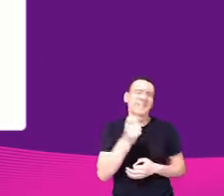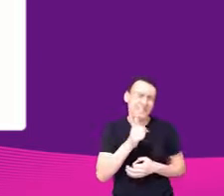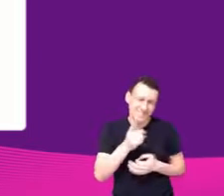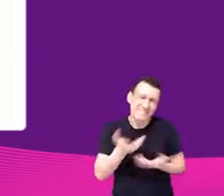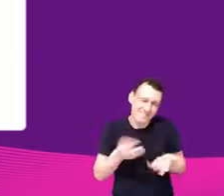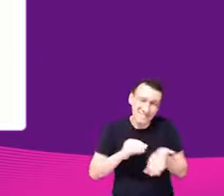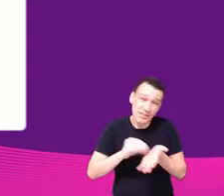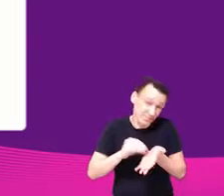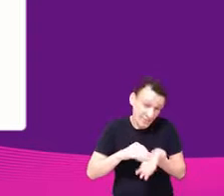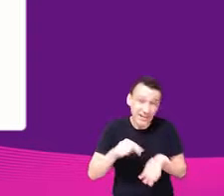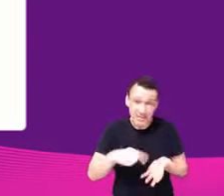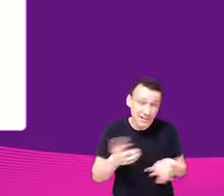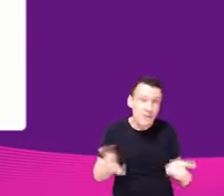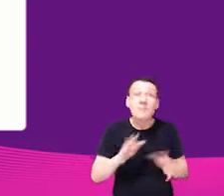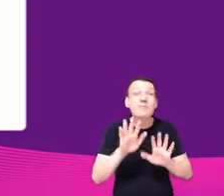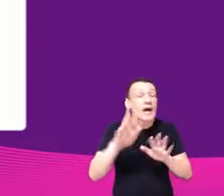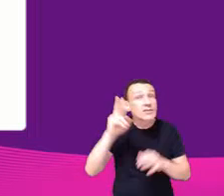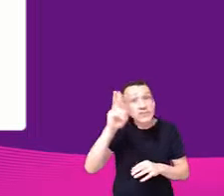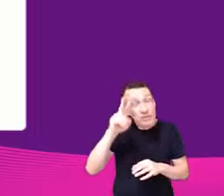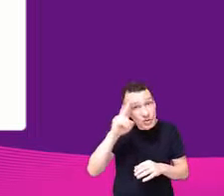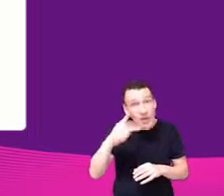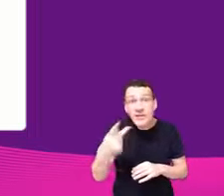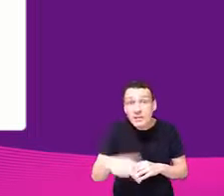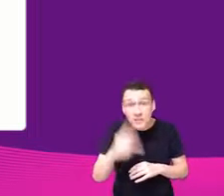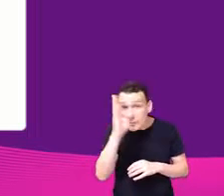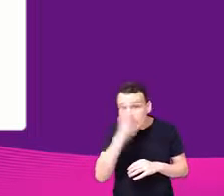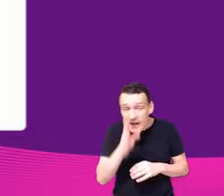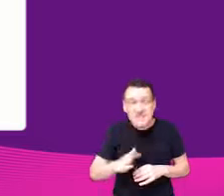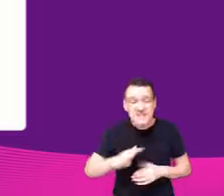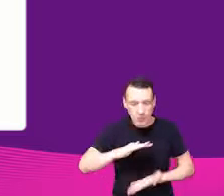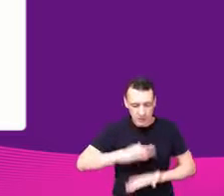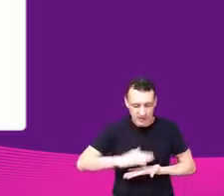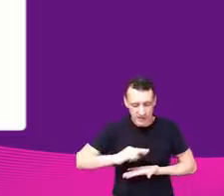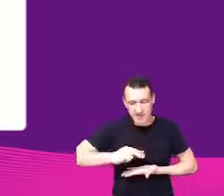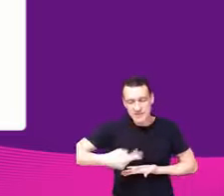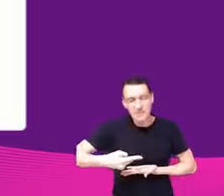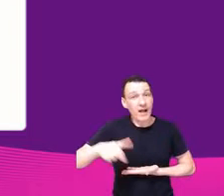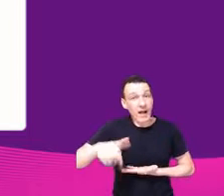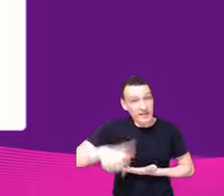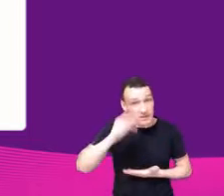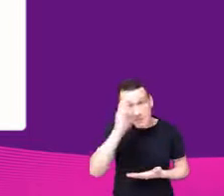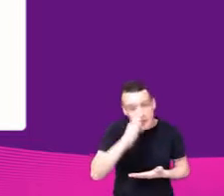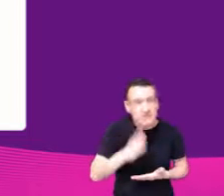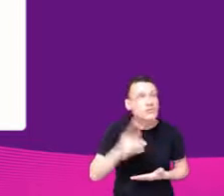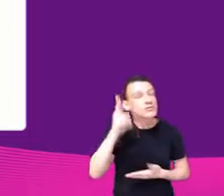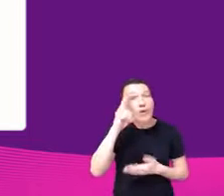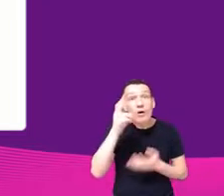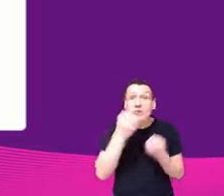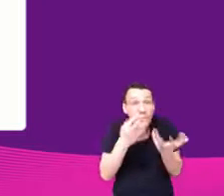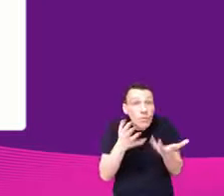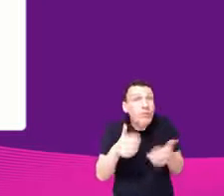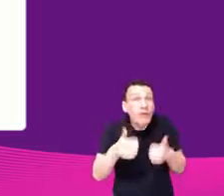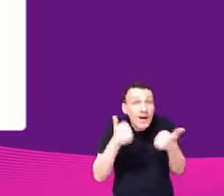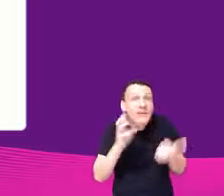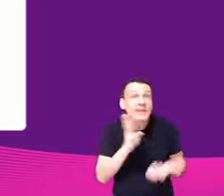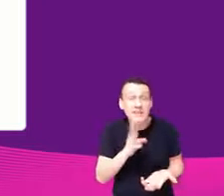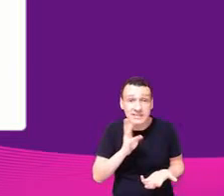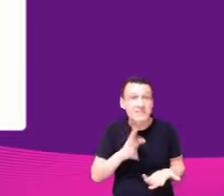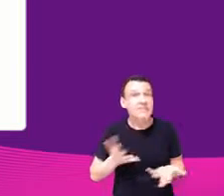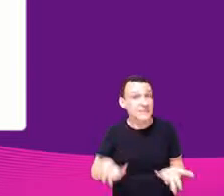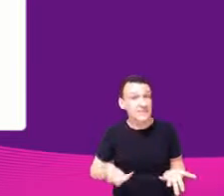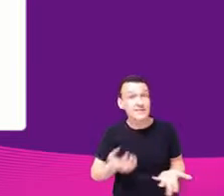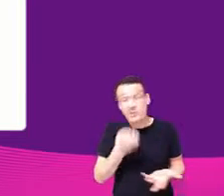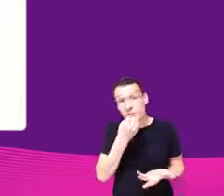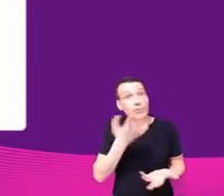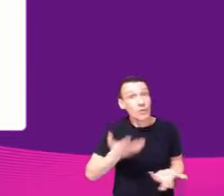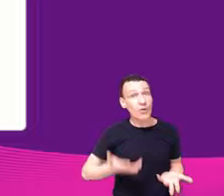transplante no Brasil foi uma história super marcante, assim, né, do ponto de vista do desenvolvimento de um programa de